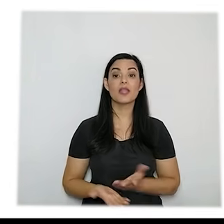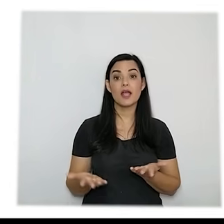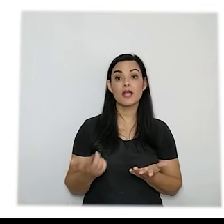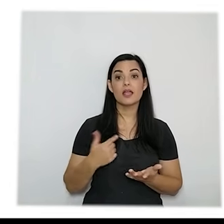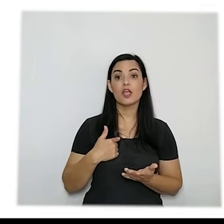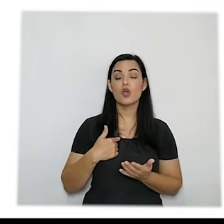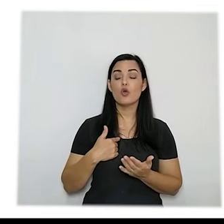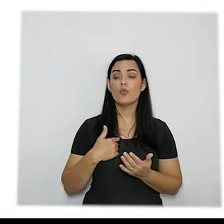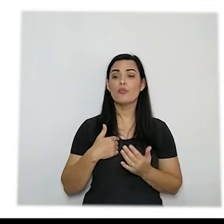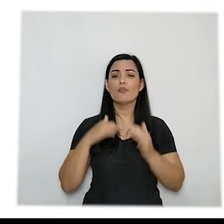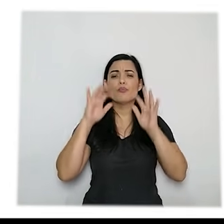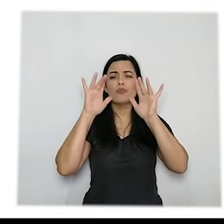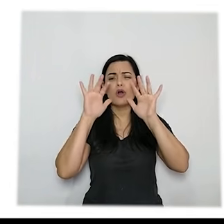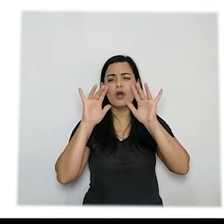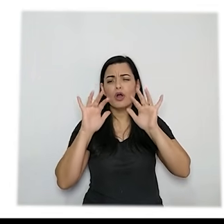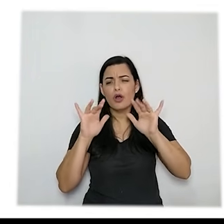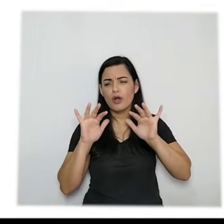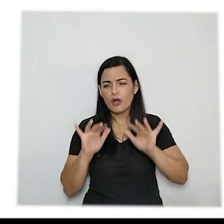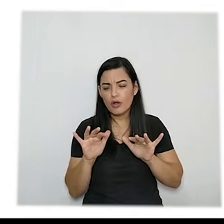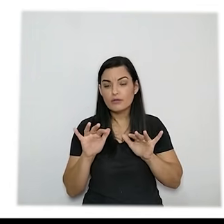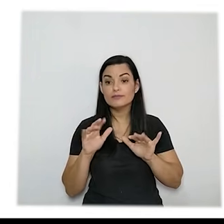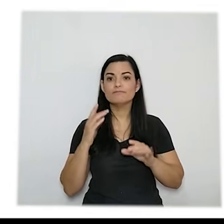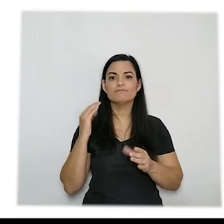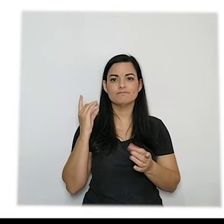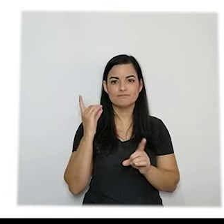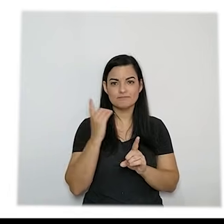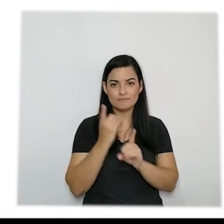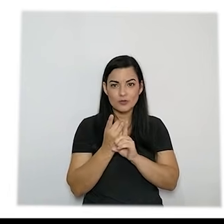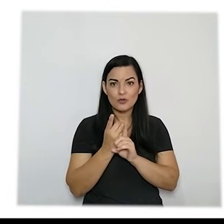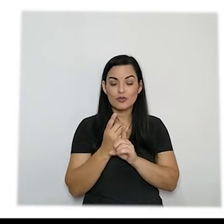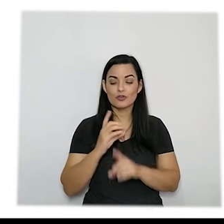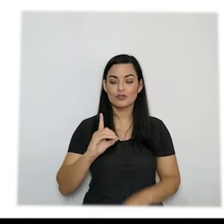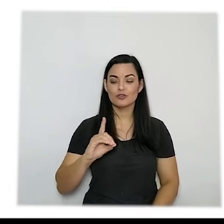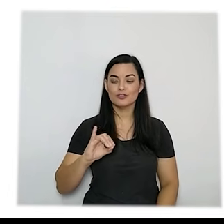Aí eu vou descer e vou vir aqui embaixo, ó.